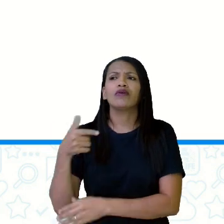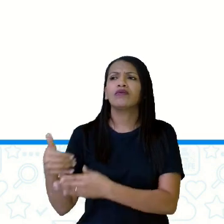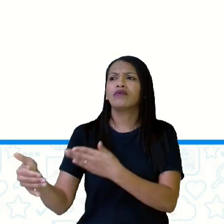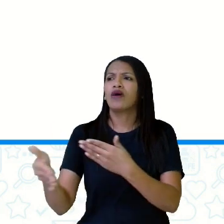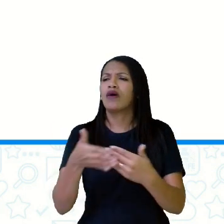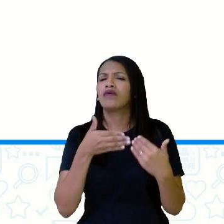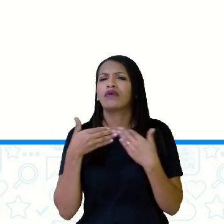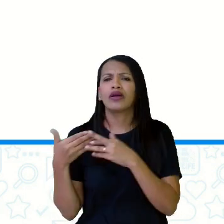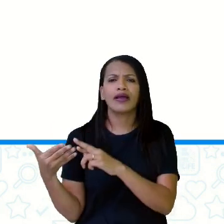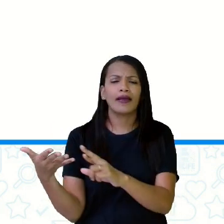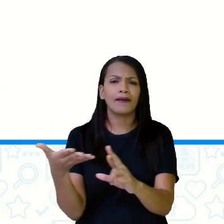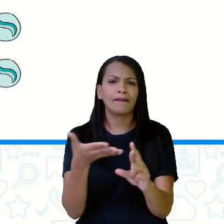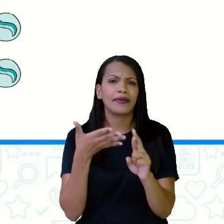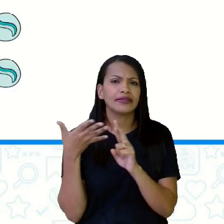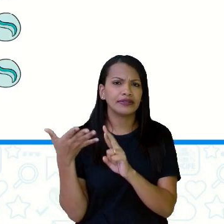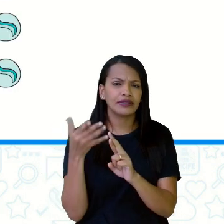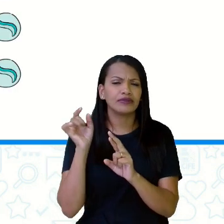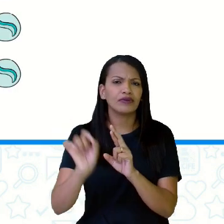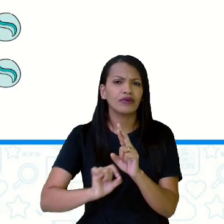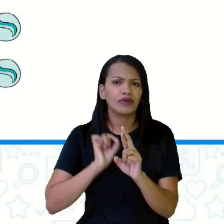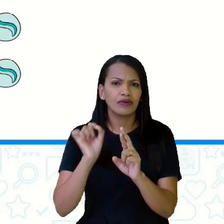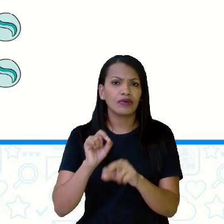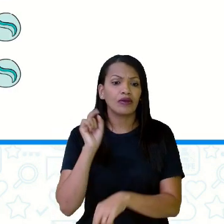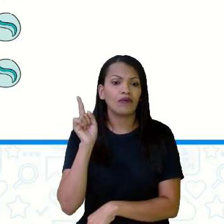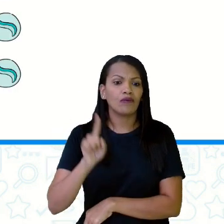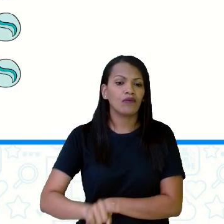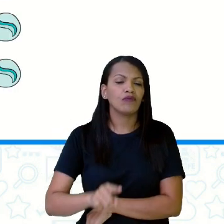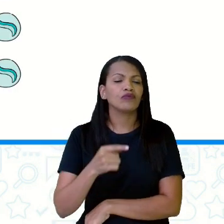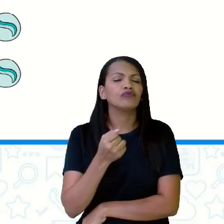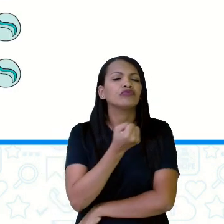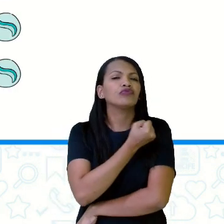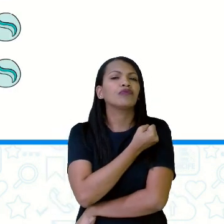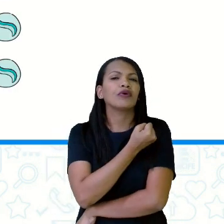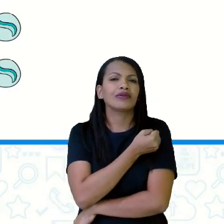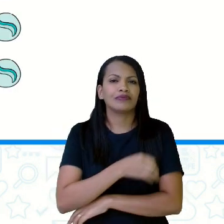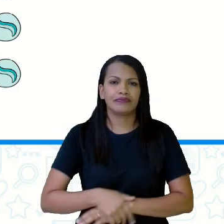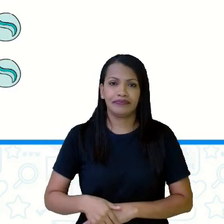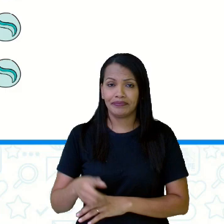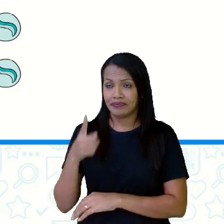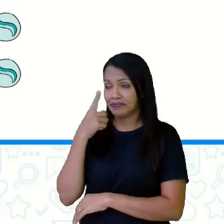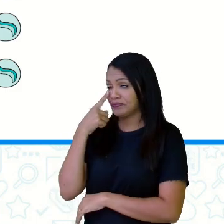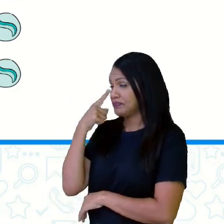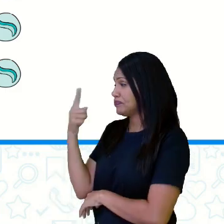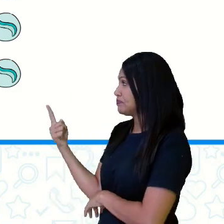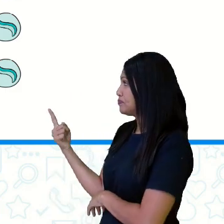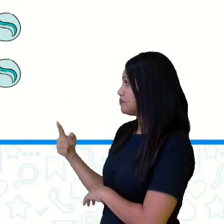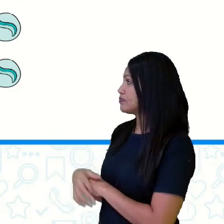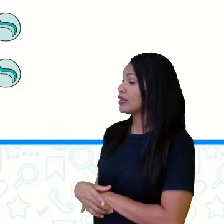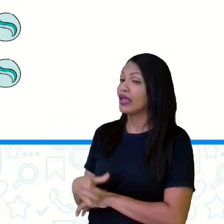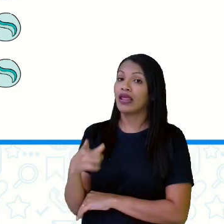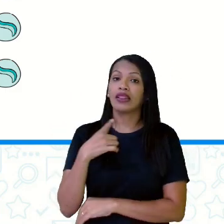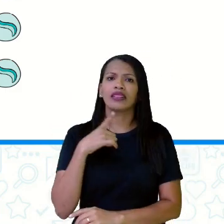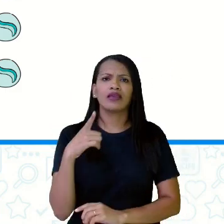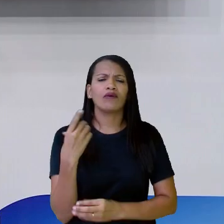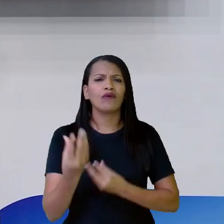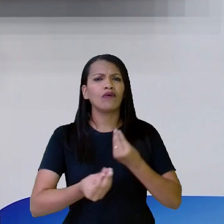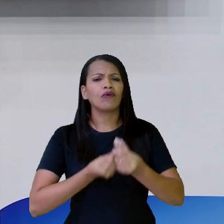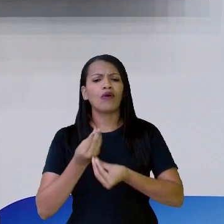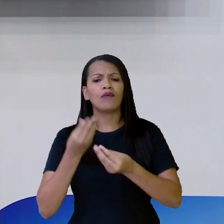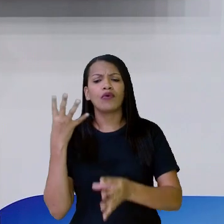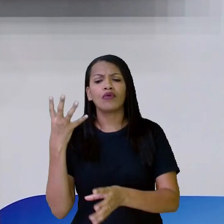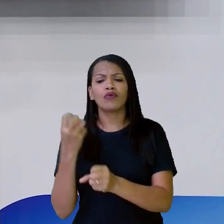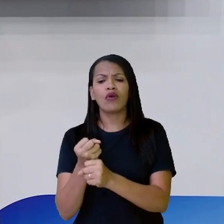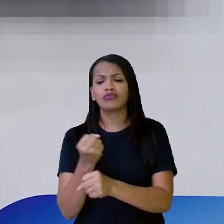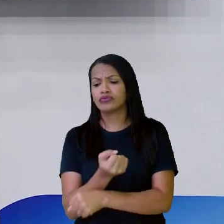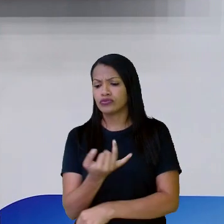qualquer representação de um número. Aqui, por exemplo, eu tenho como contar o